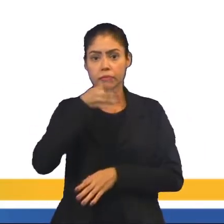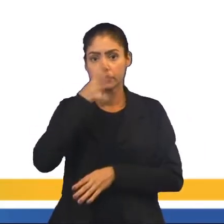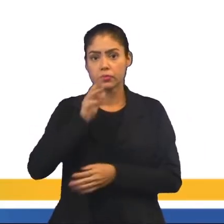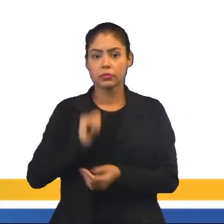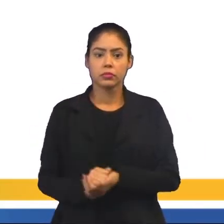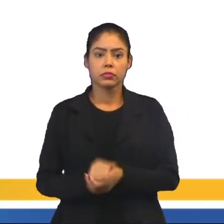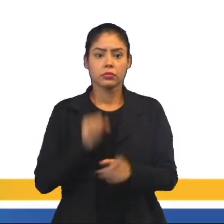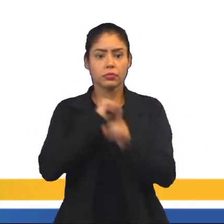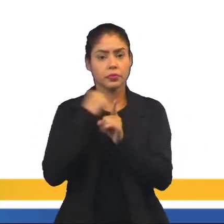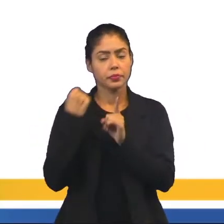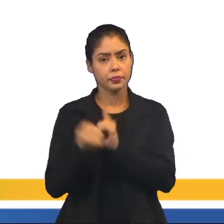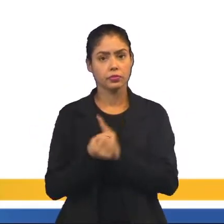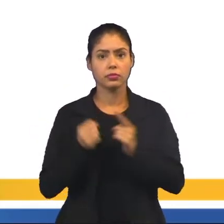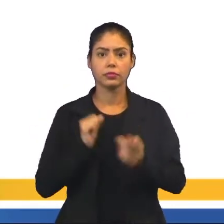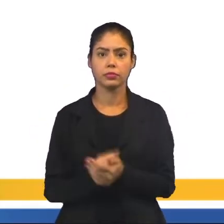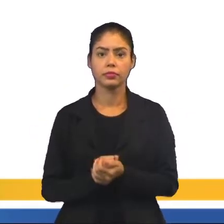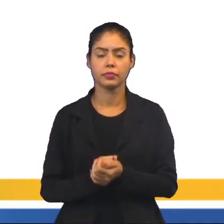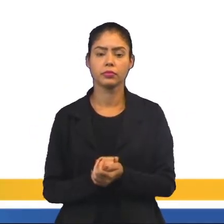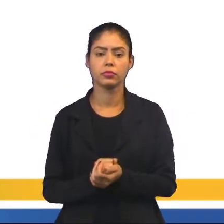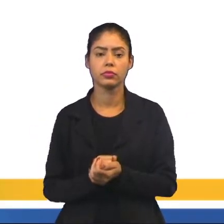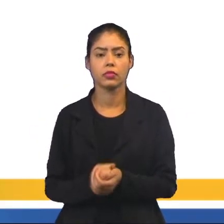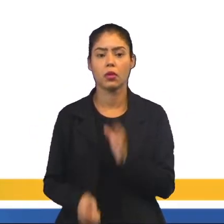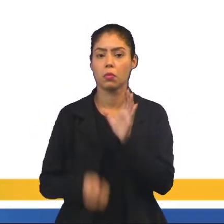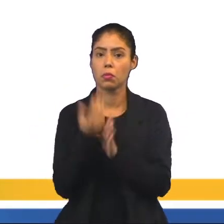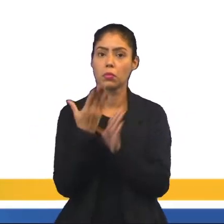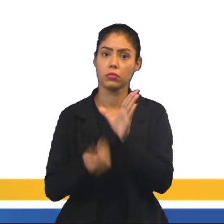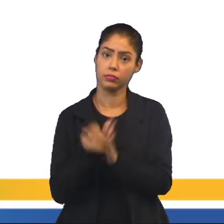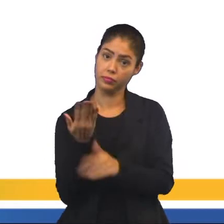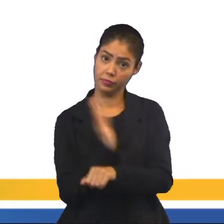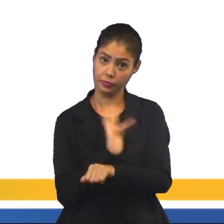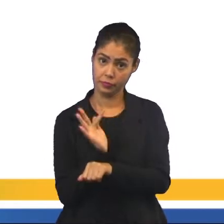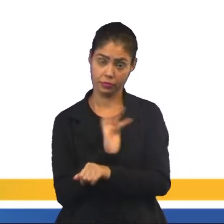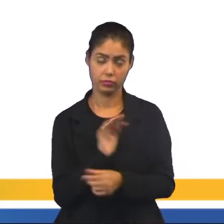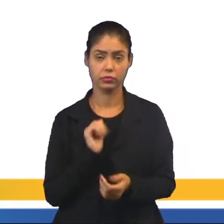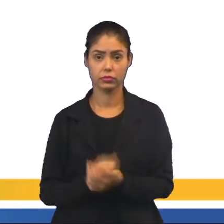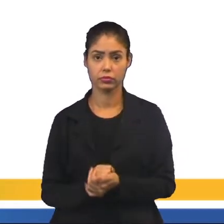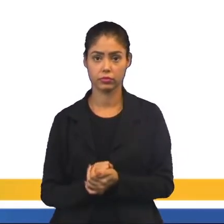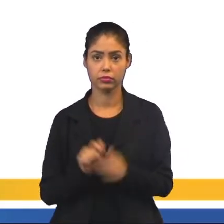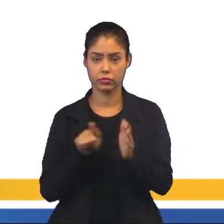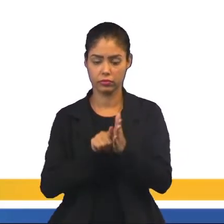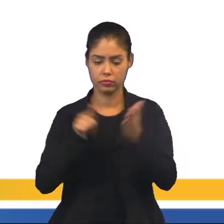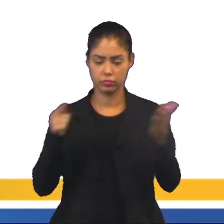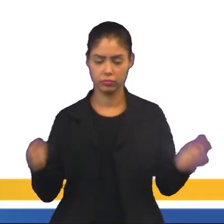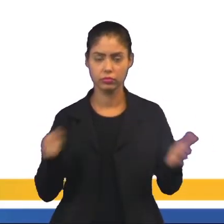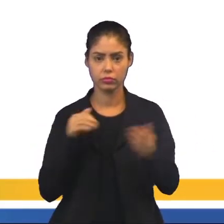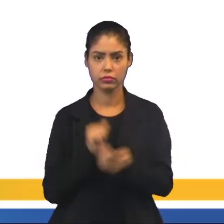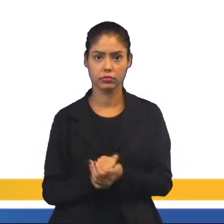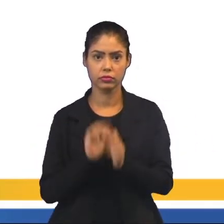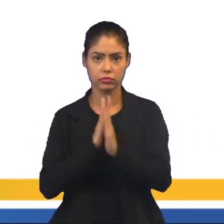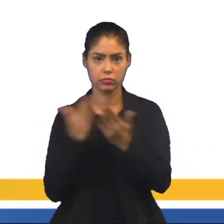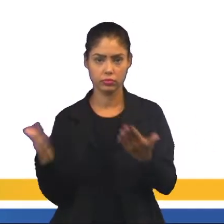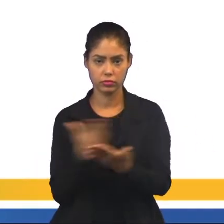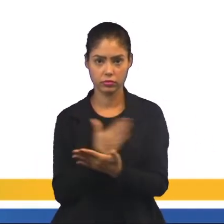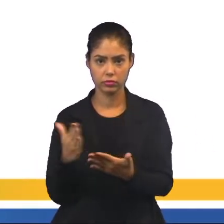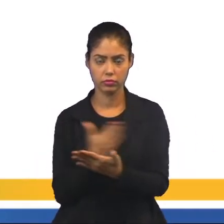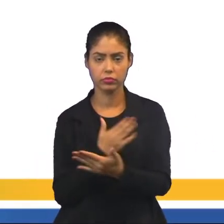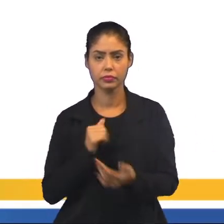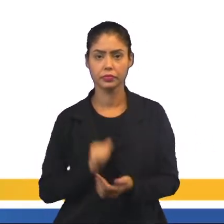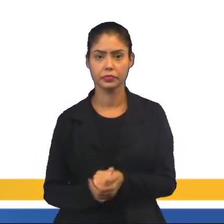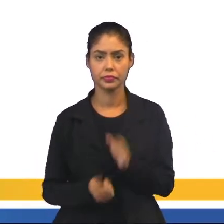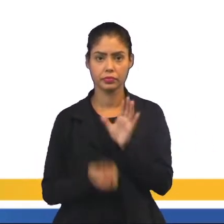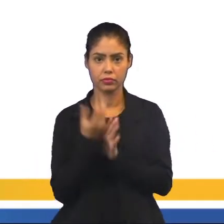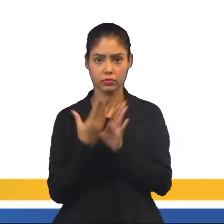crítica social contra a produção de filmes, a produção de jornal, a produção de livros,